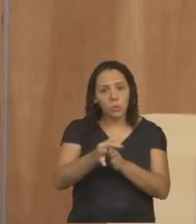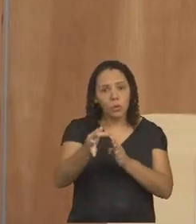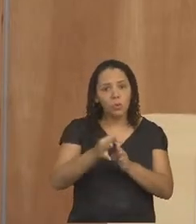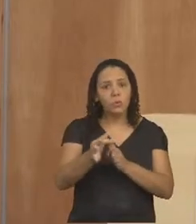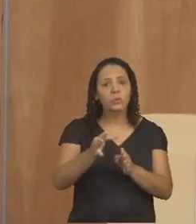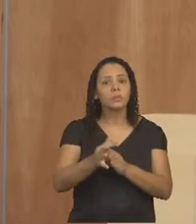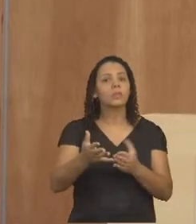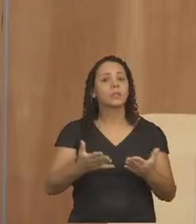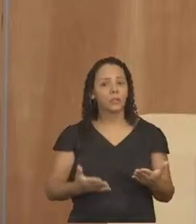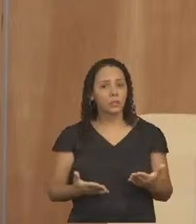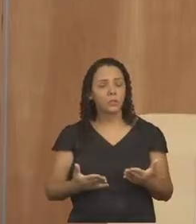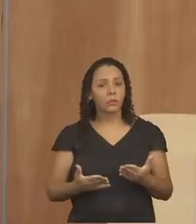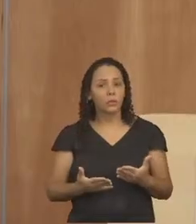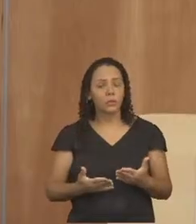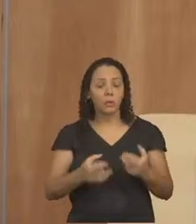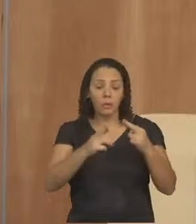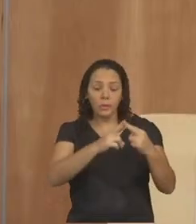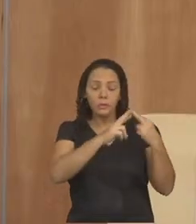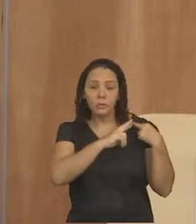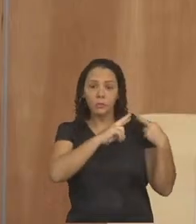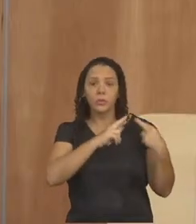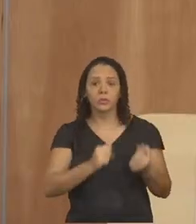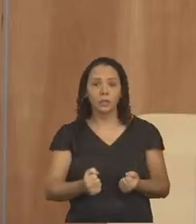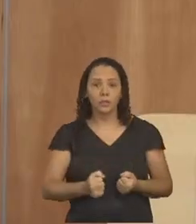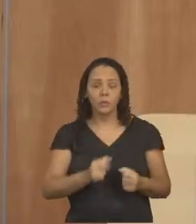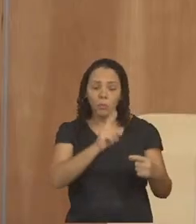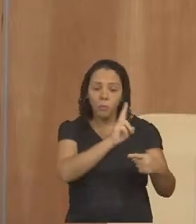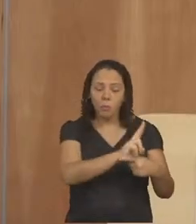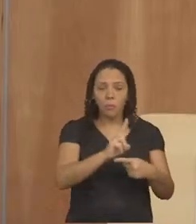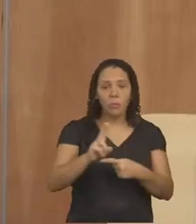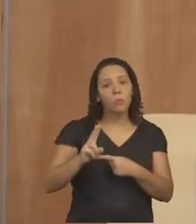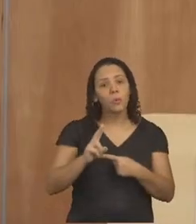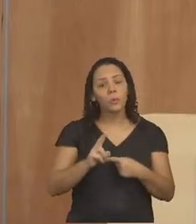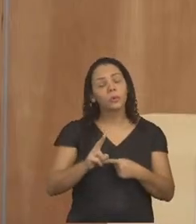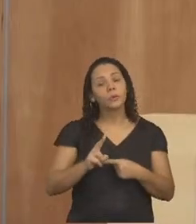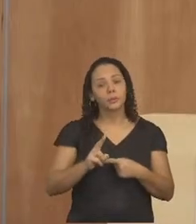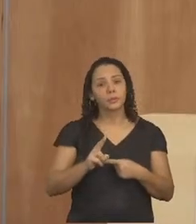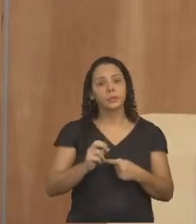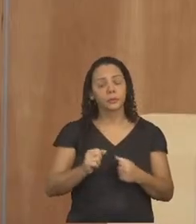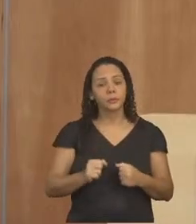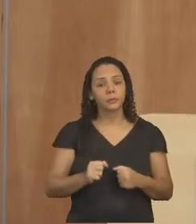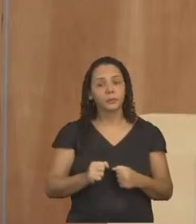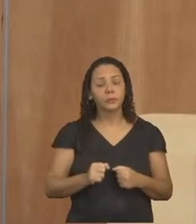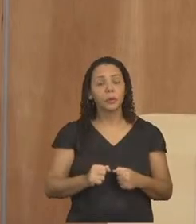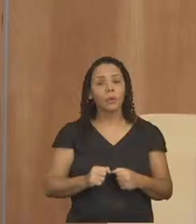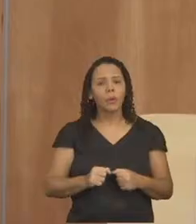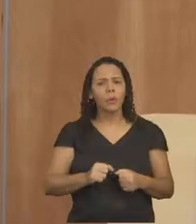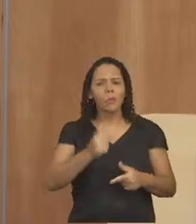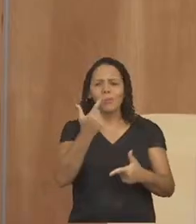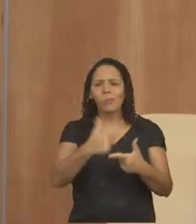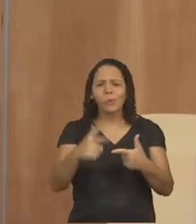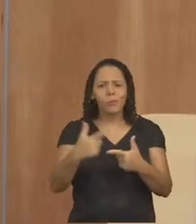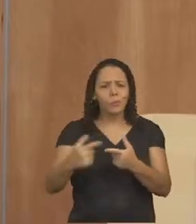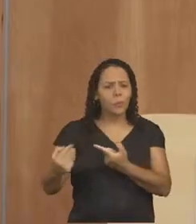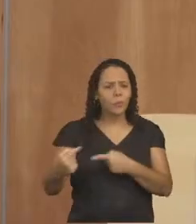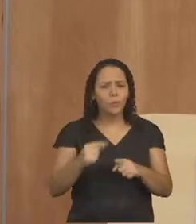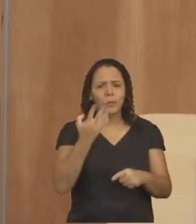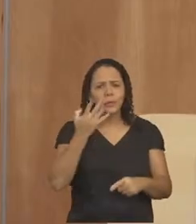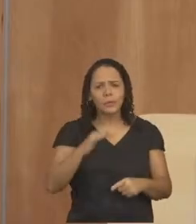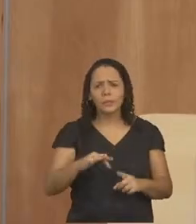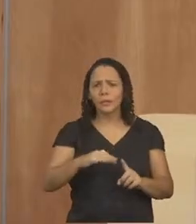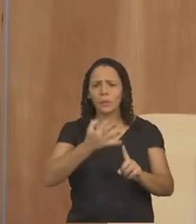essas graves denúncias que são cometidas contra as nossas crianças. Desde pedofilia, desde maus tratos,